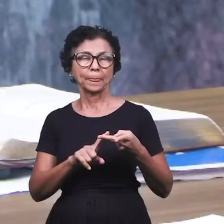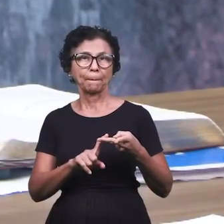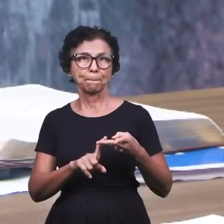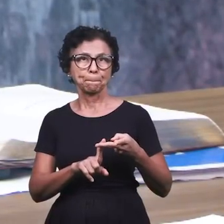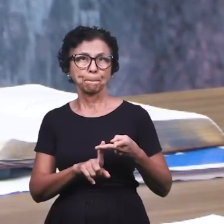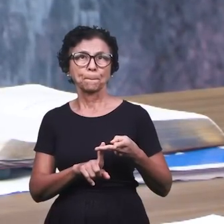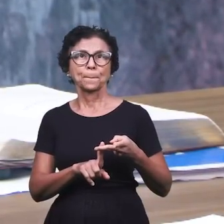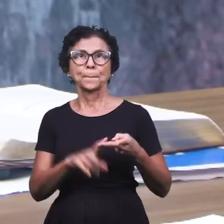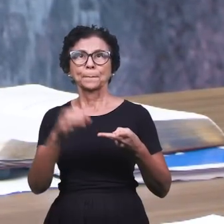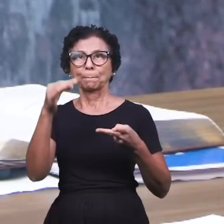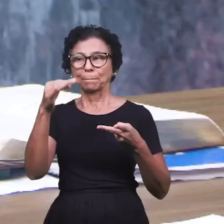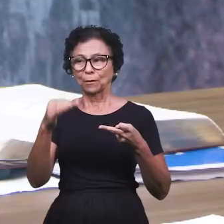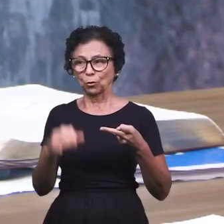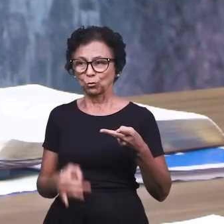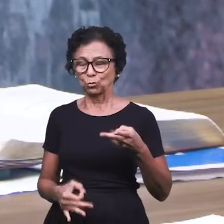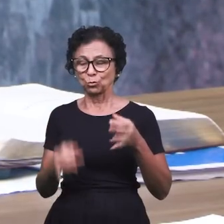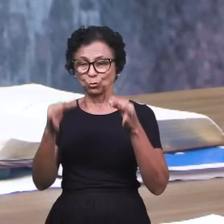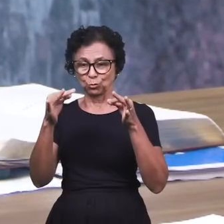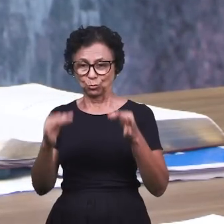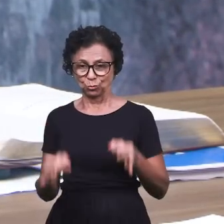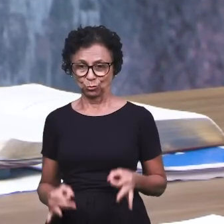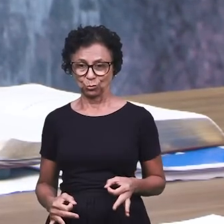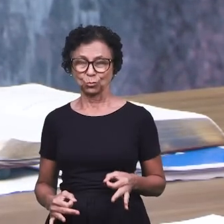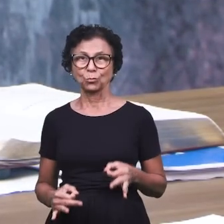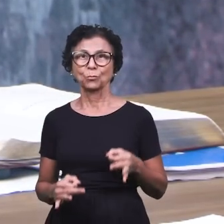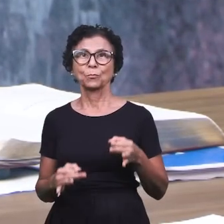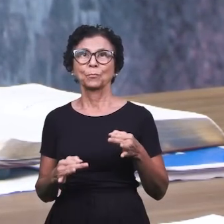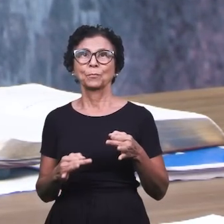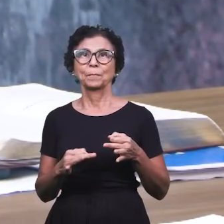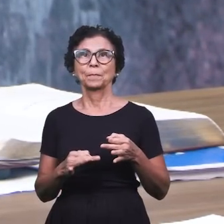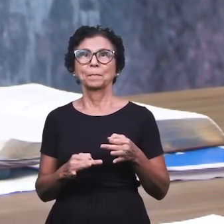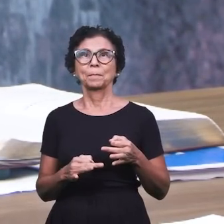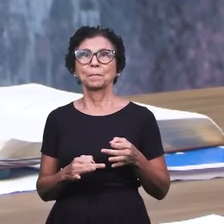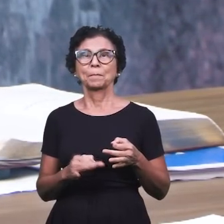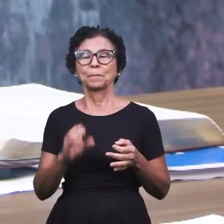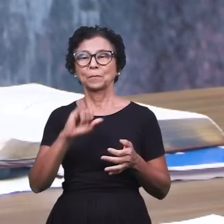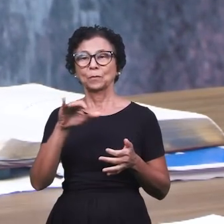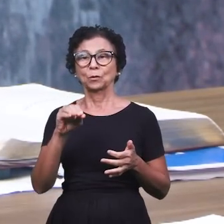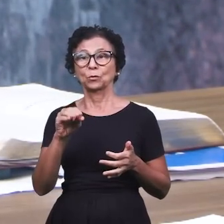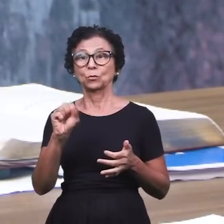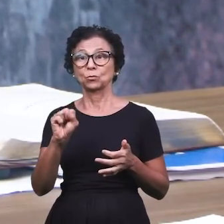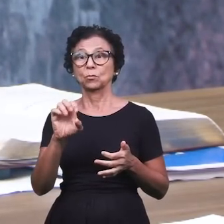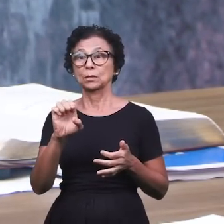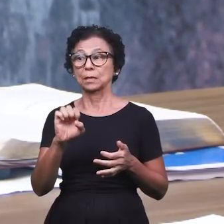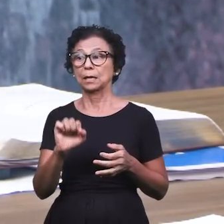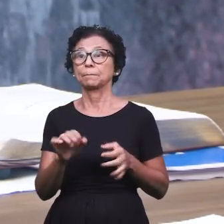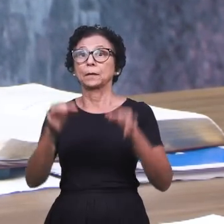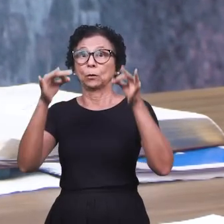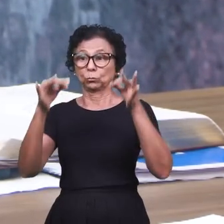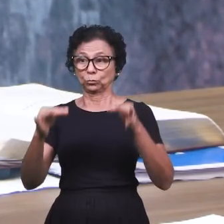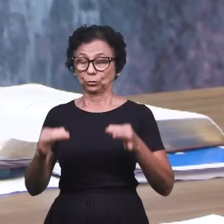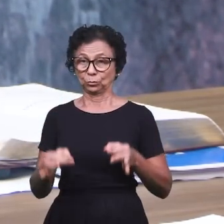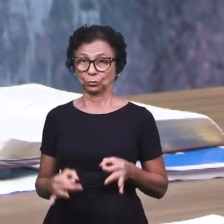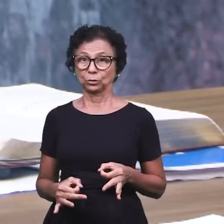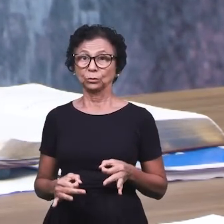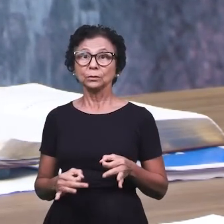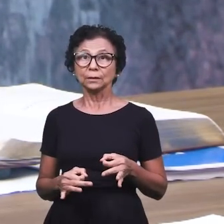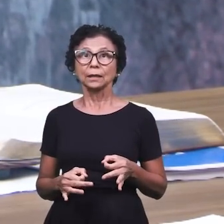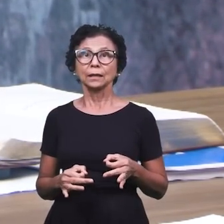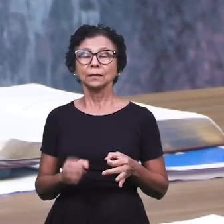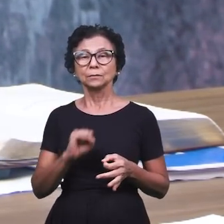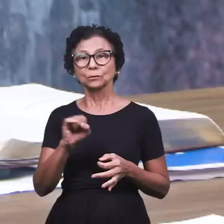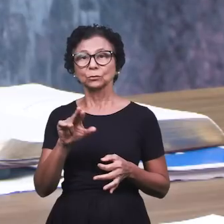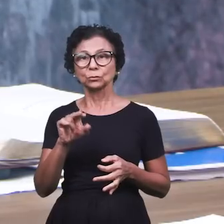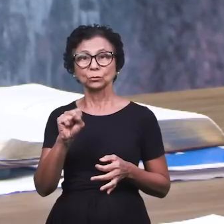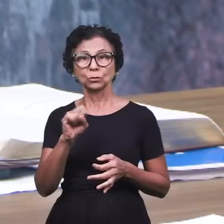ser excelente, né, pastor Antônio Carlos? Sim. José o Justo, para ter essa, né, essa nome, alcunha, né? ser conhecido assim na